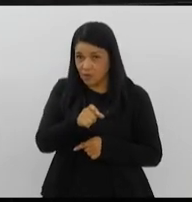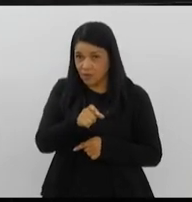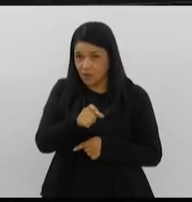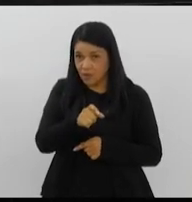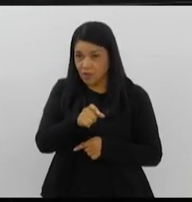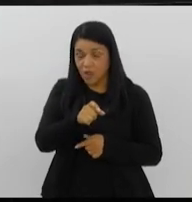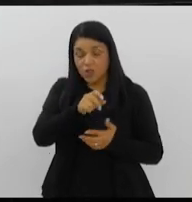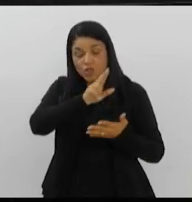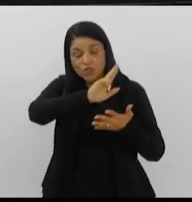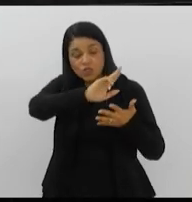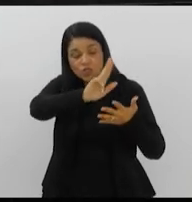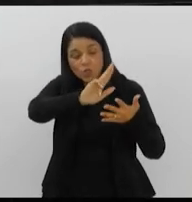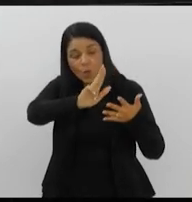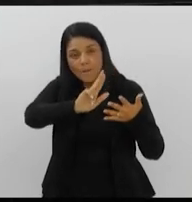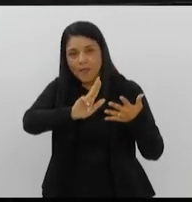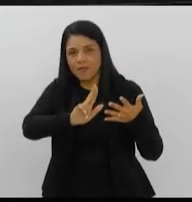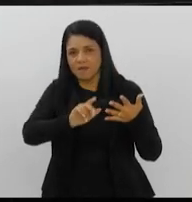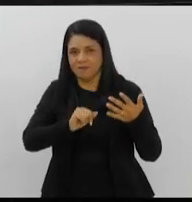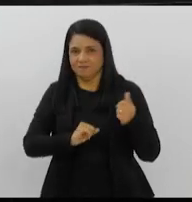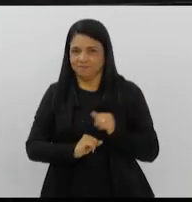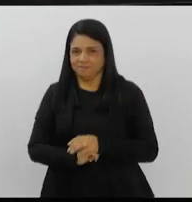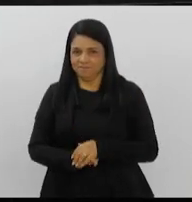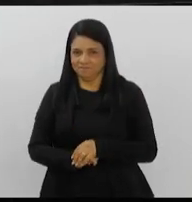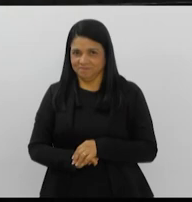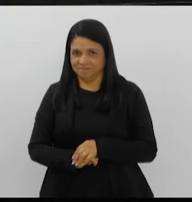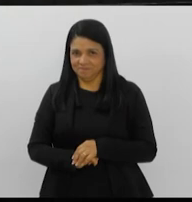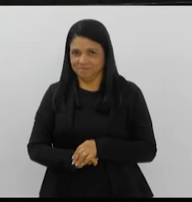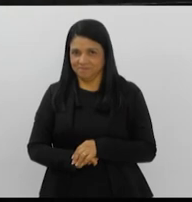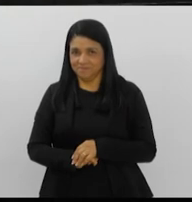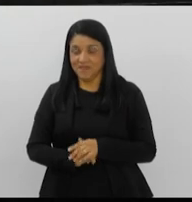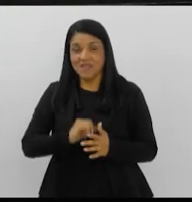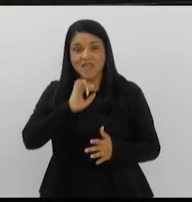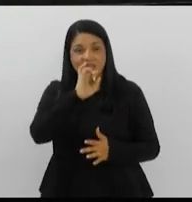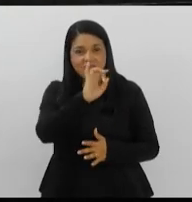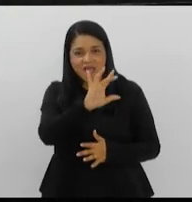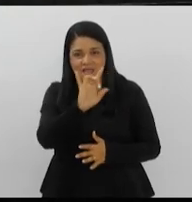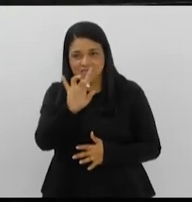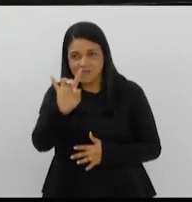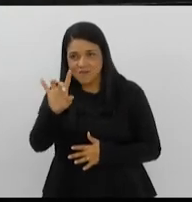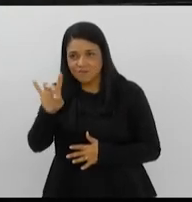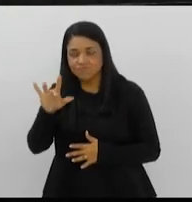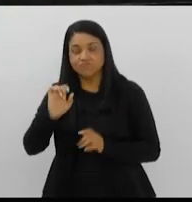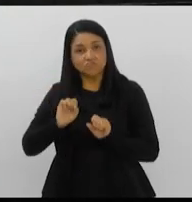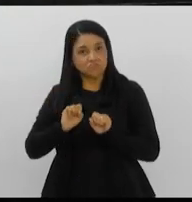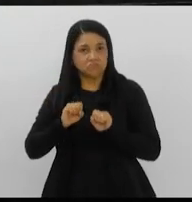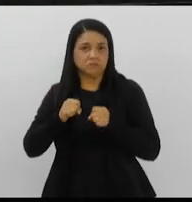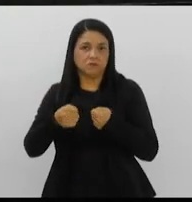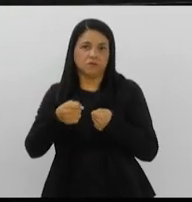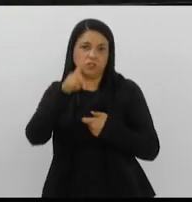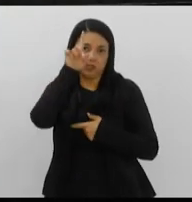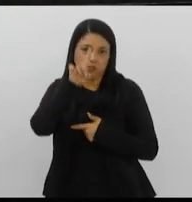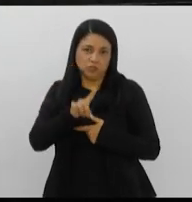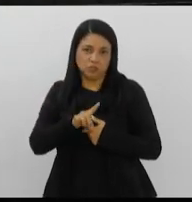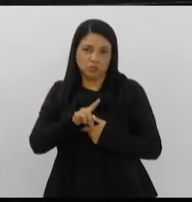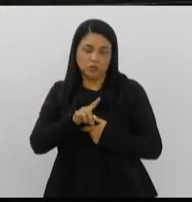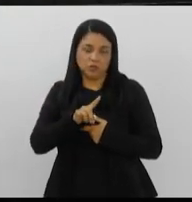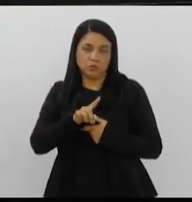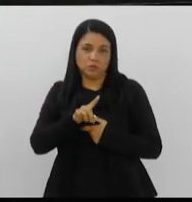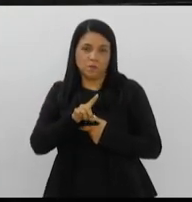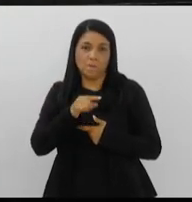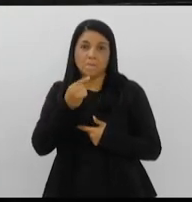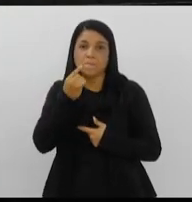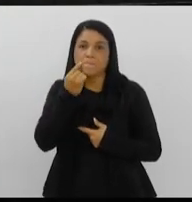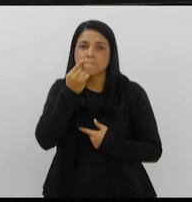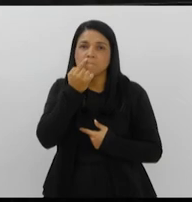Nomina as pessoas, para que cada um que estiver aqui se defenda. Boca